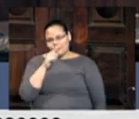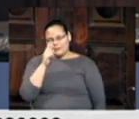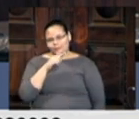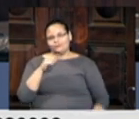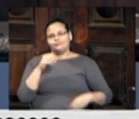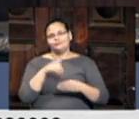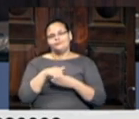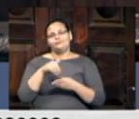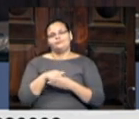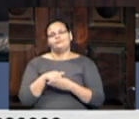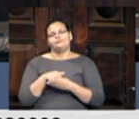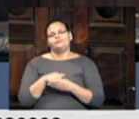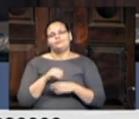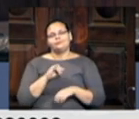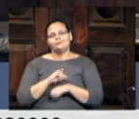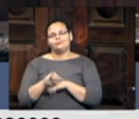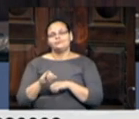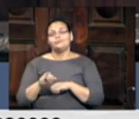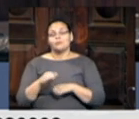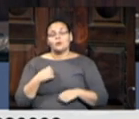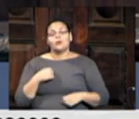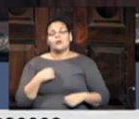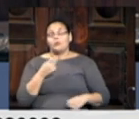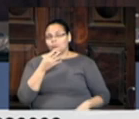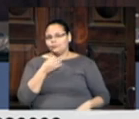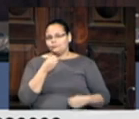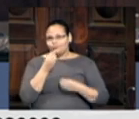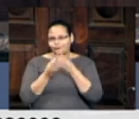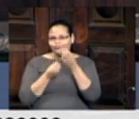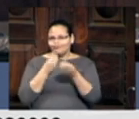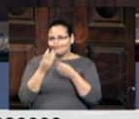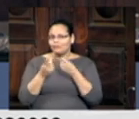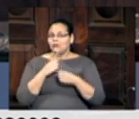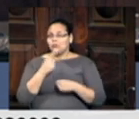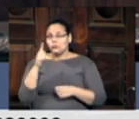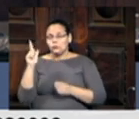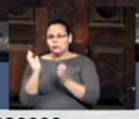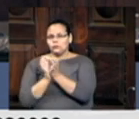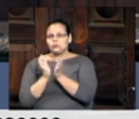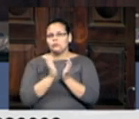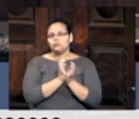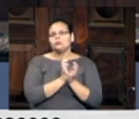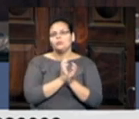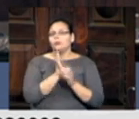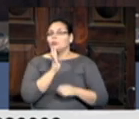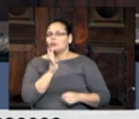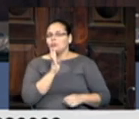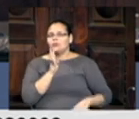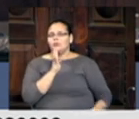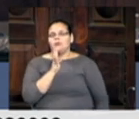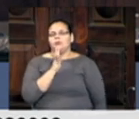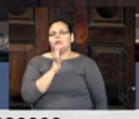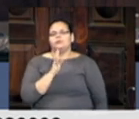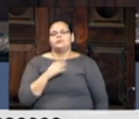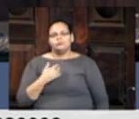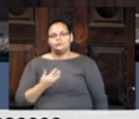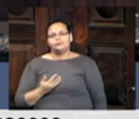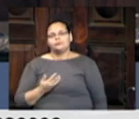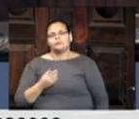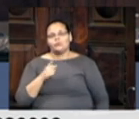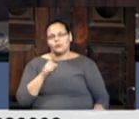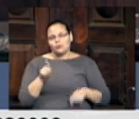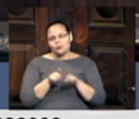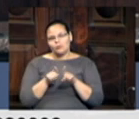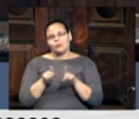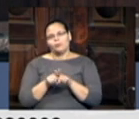Nos depoimentos, um deles diz o seguinte: olha, tinha outros grupos, porque eu conheço uma outra pessoa que